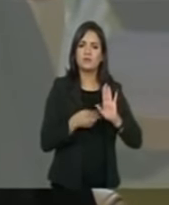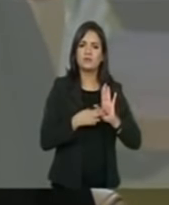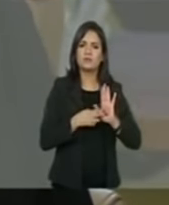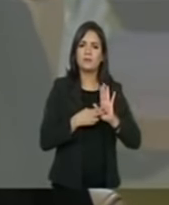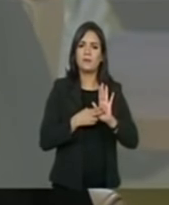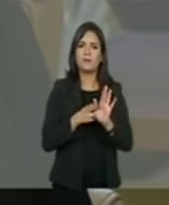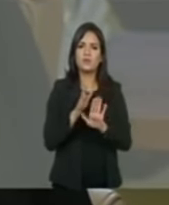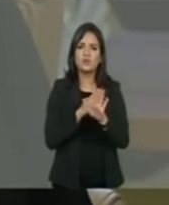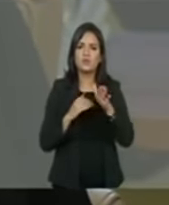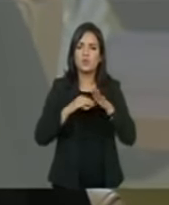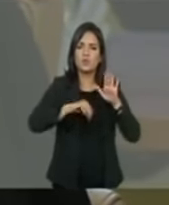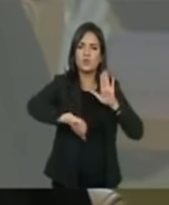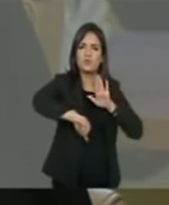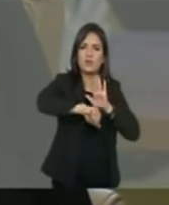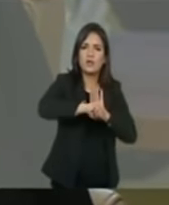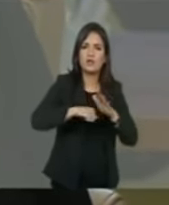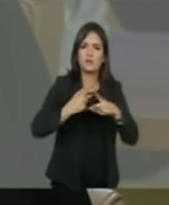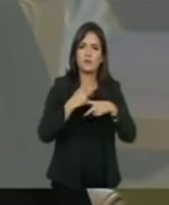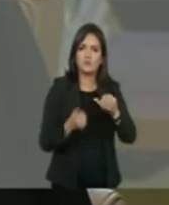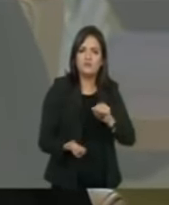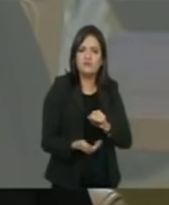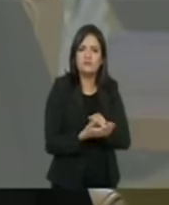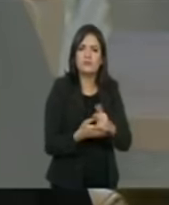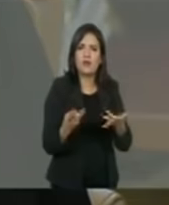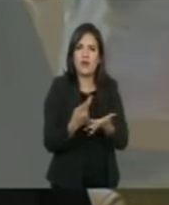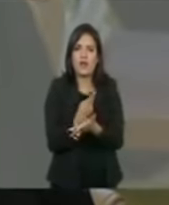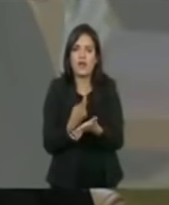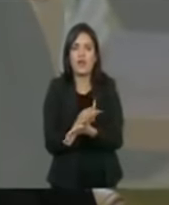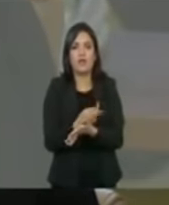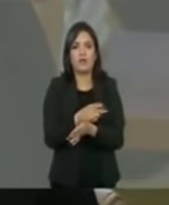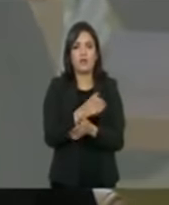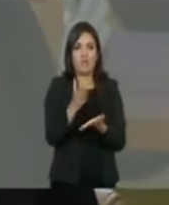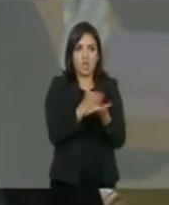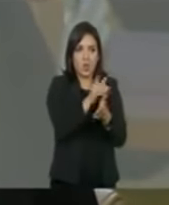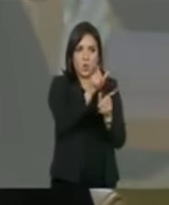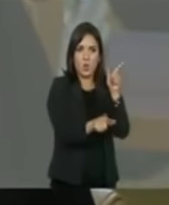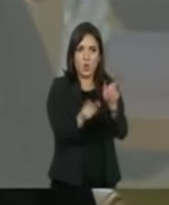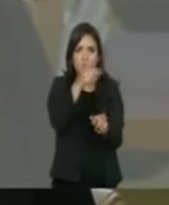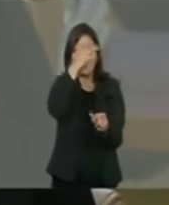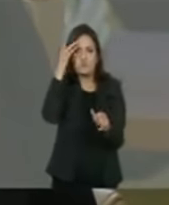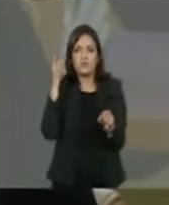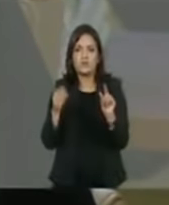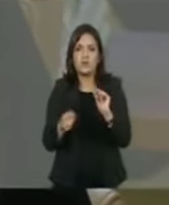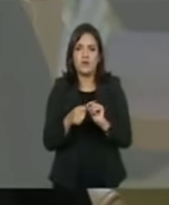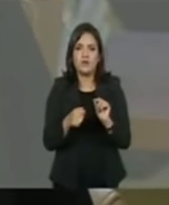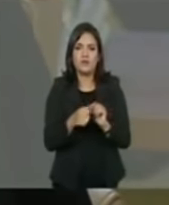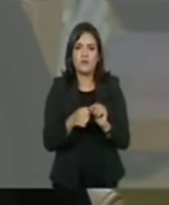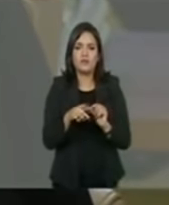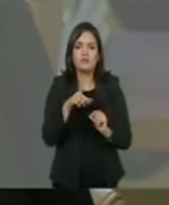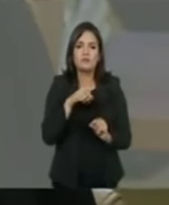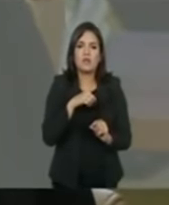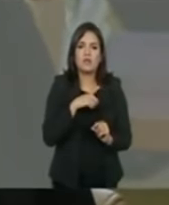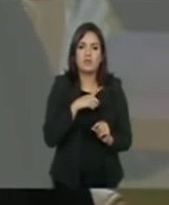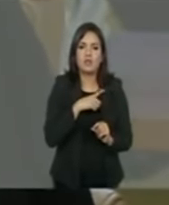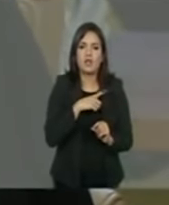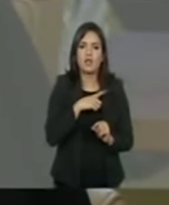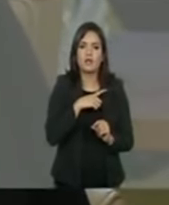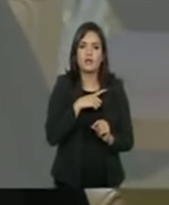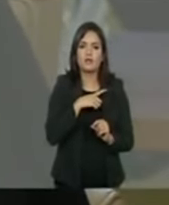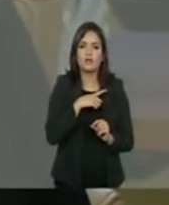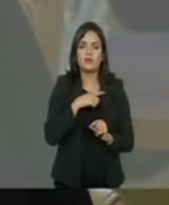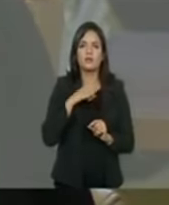perpetradas por referidos agentes têm um só tiveram um só